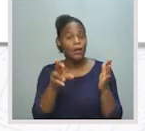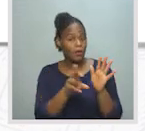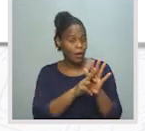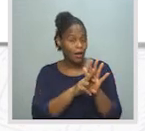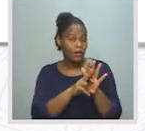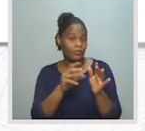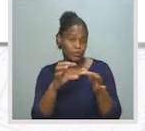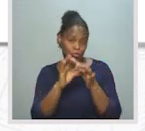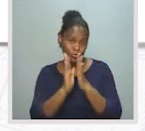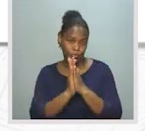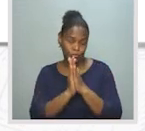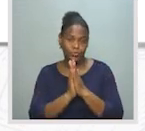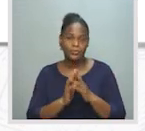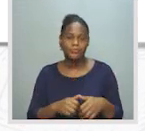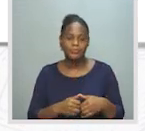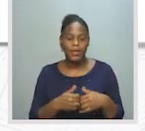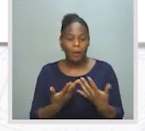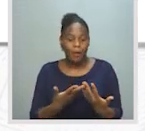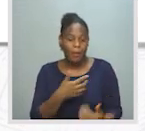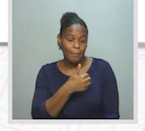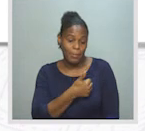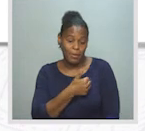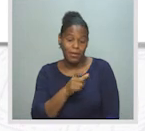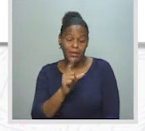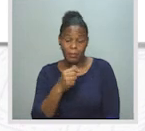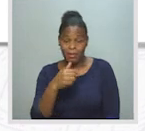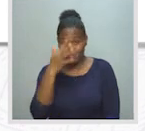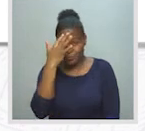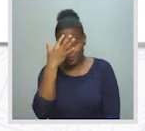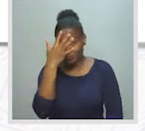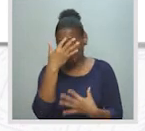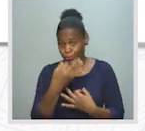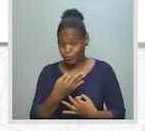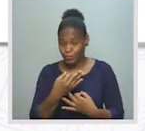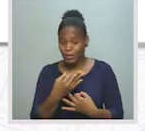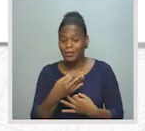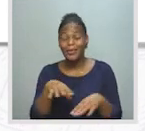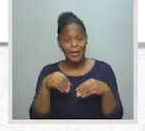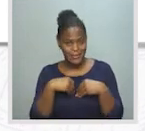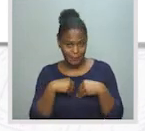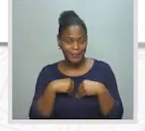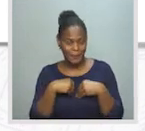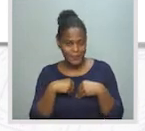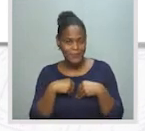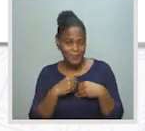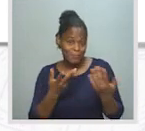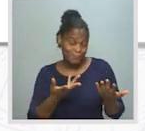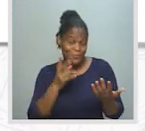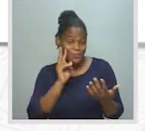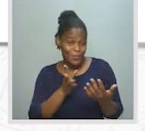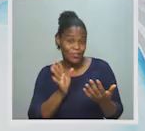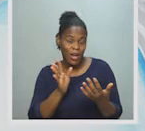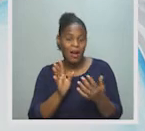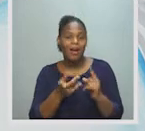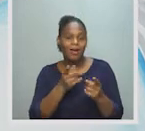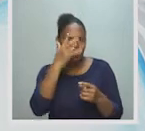de princípios religiosos. A linha B tem aí atitudes e comportamentos tolerantes e nós já